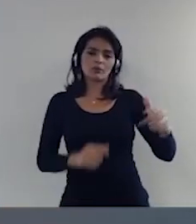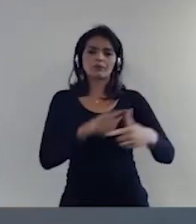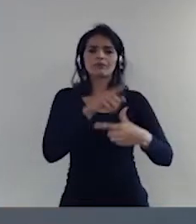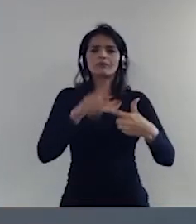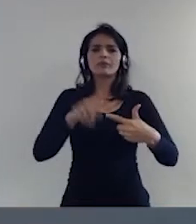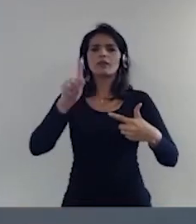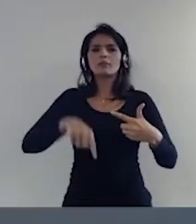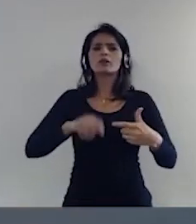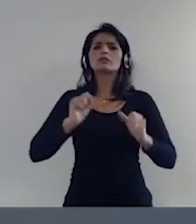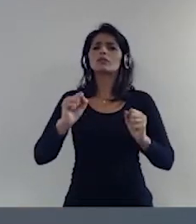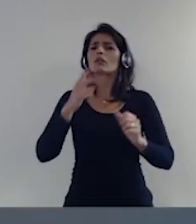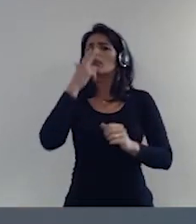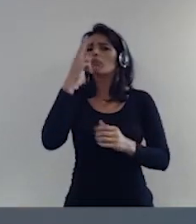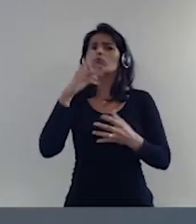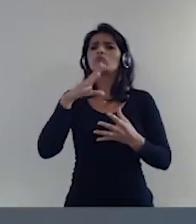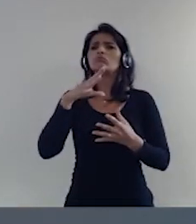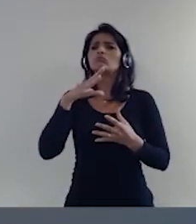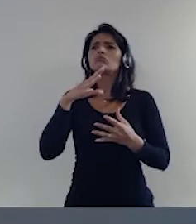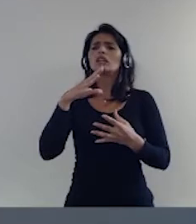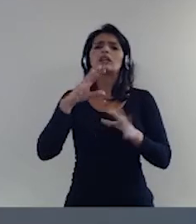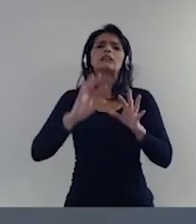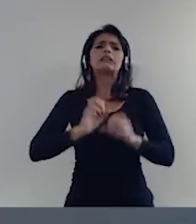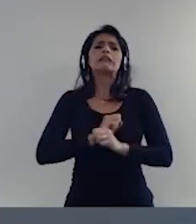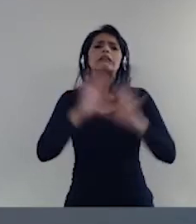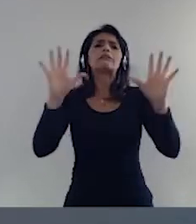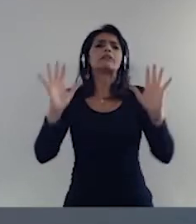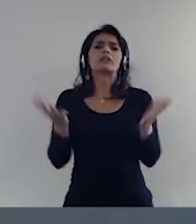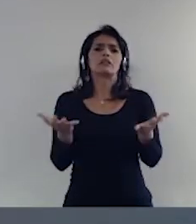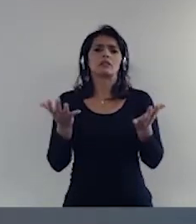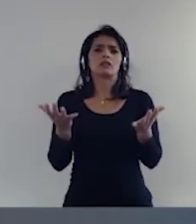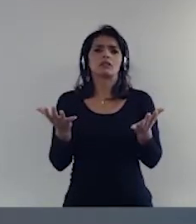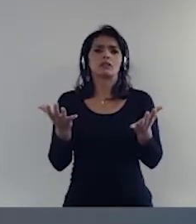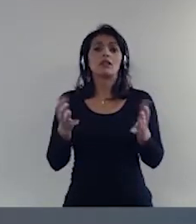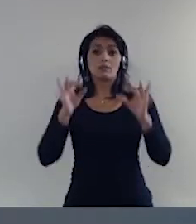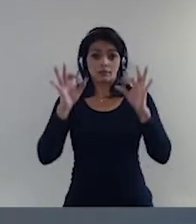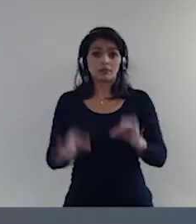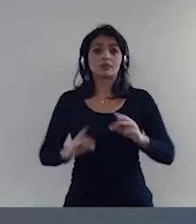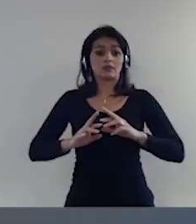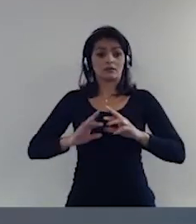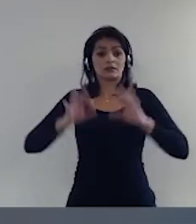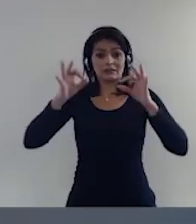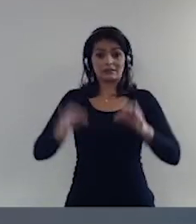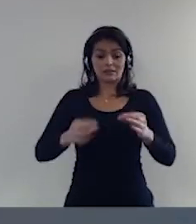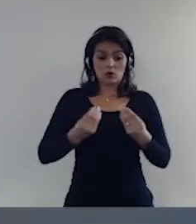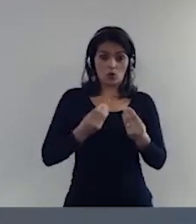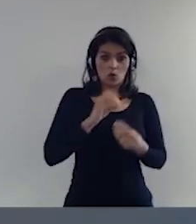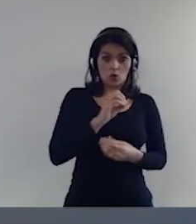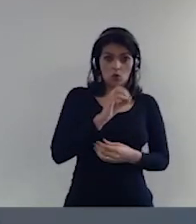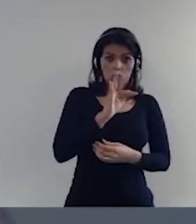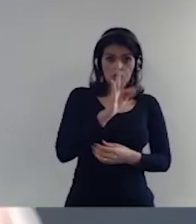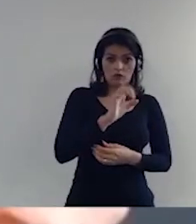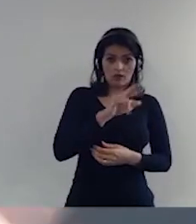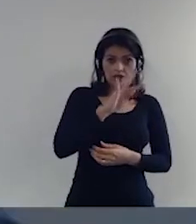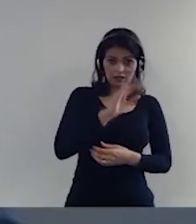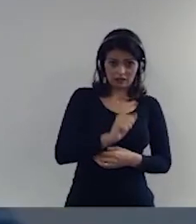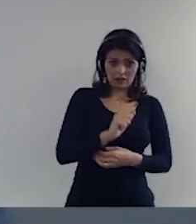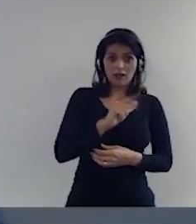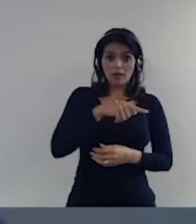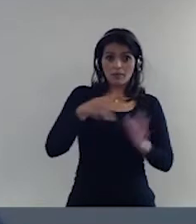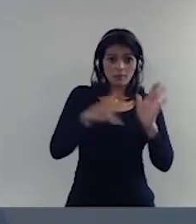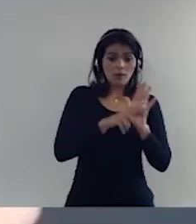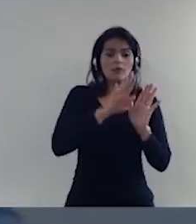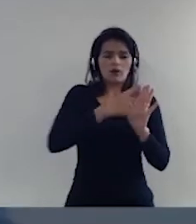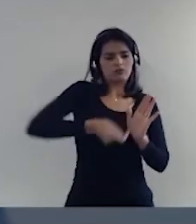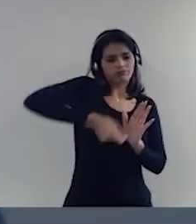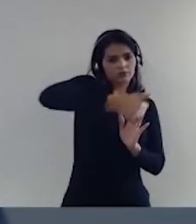pode ser genérica? Me parece aqui que é preciso fazer uma distinção. Não há dúvida que a oferta pode ser específica, no sentido, olha, te dou mais 100